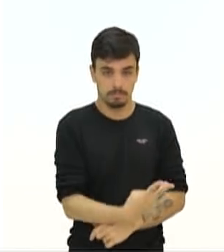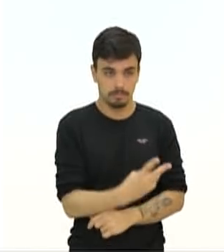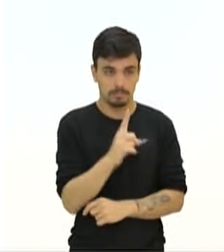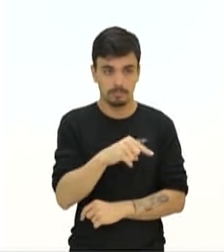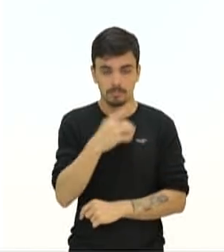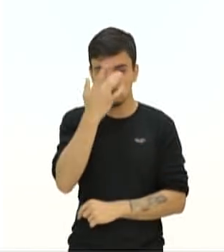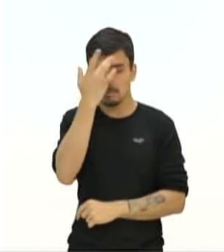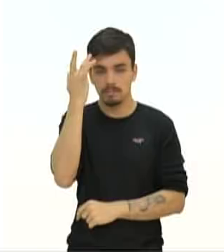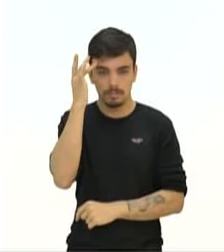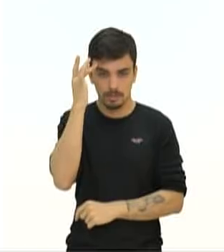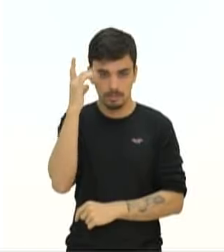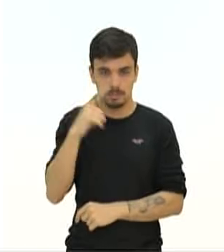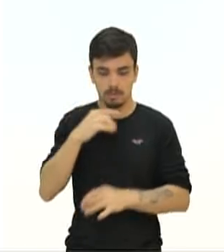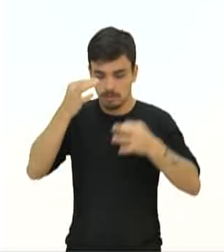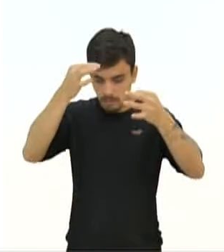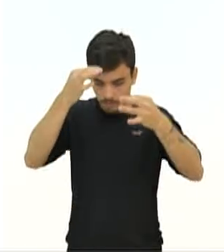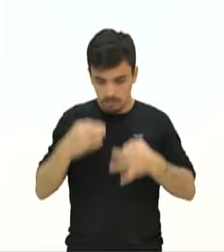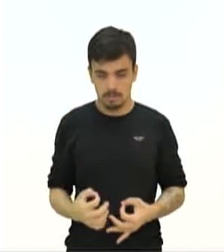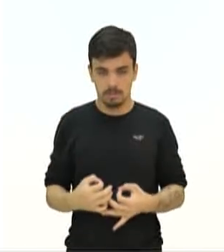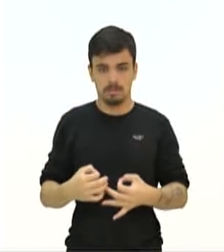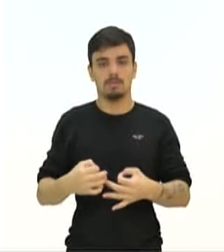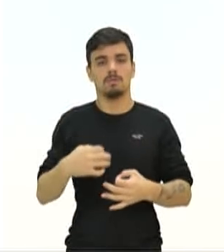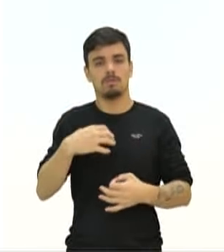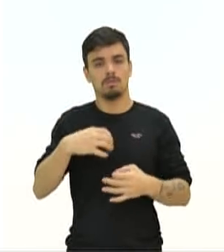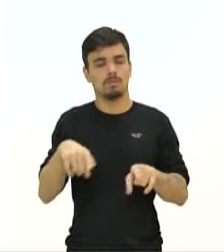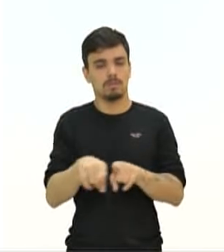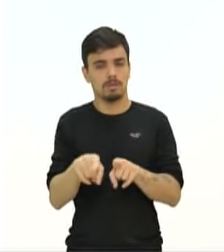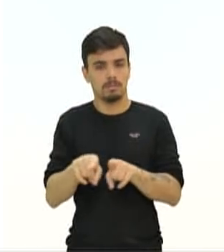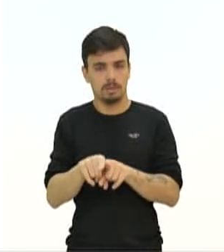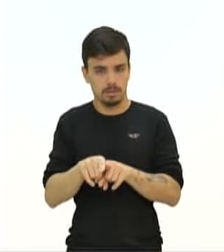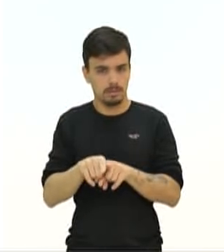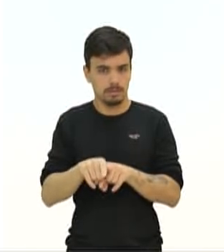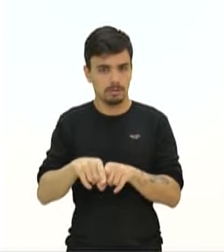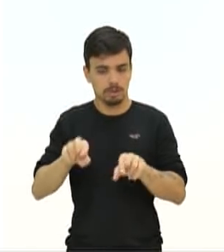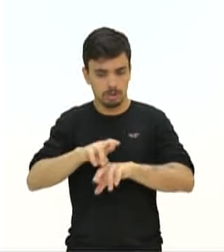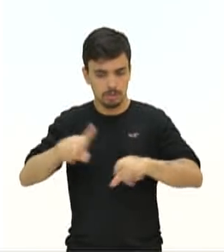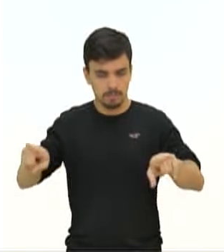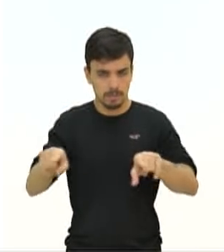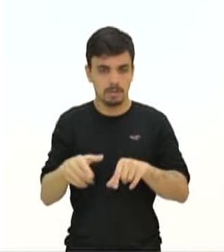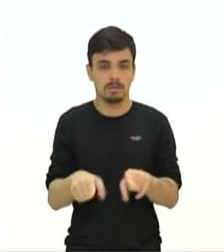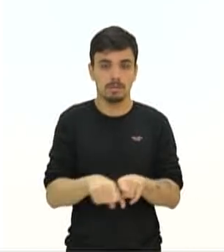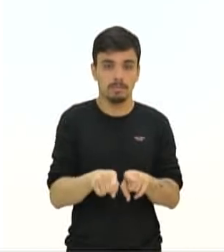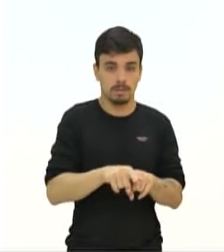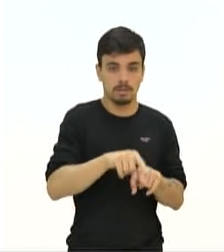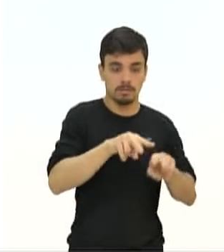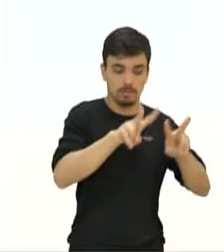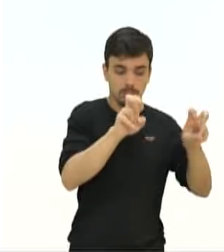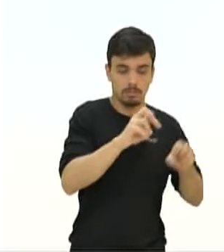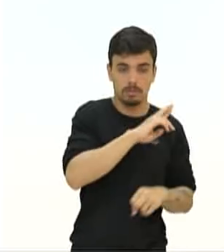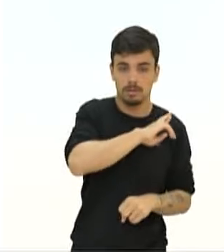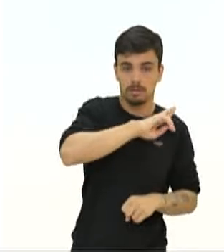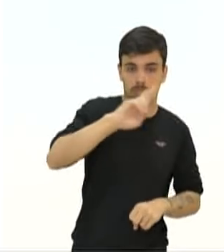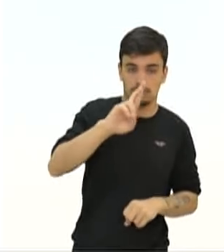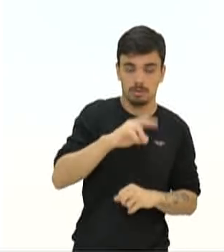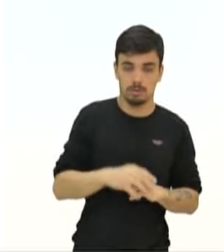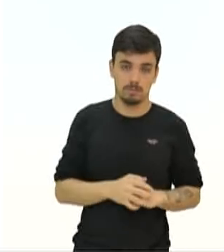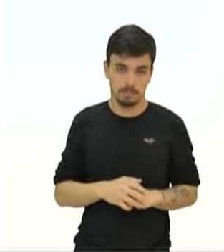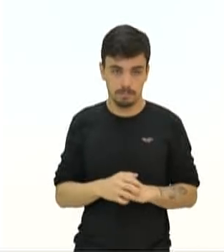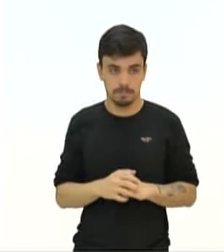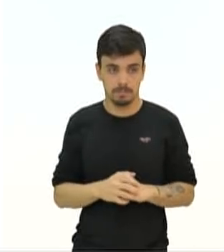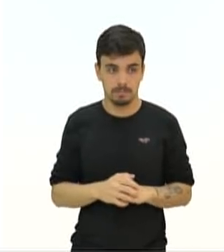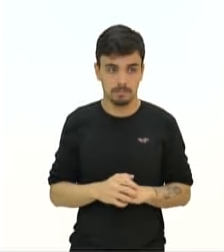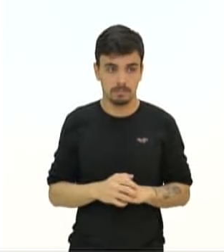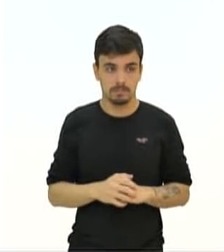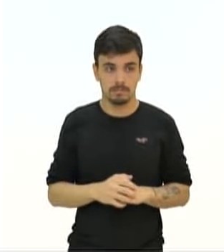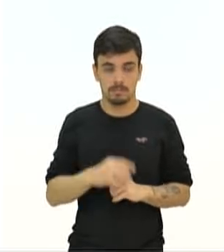com comportamentos e vestimentas diferentes. 4, questões religiosas. Agora vamos ver, né? Na